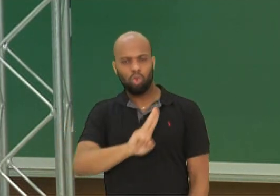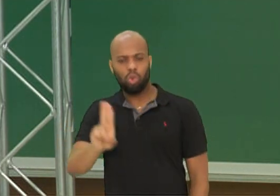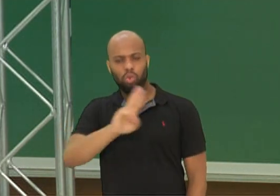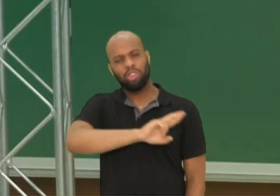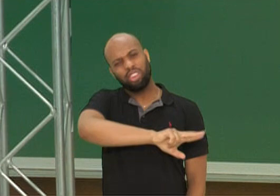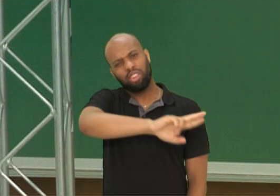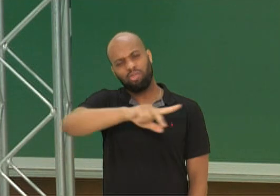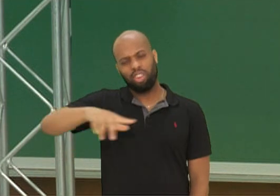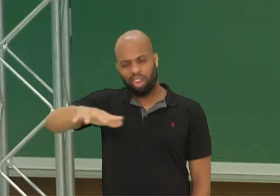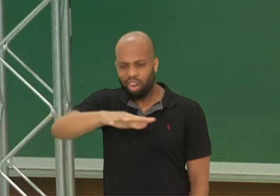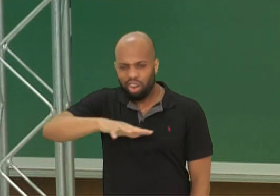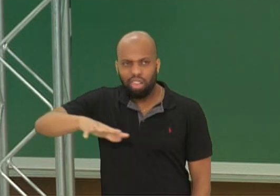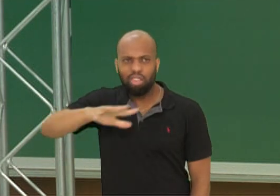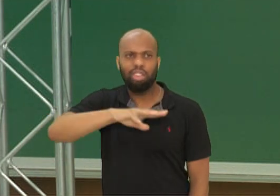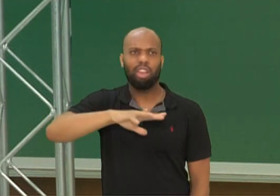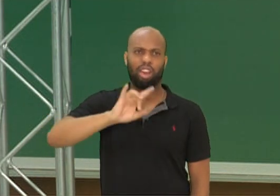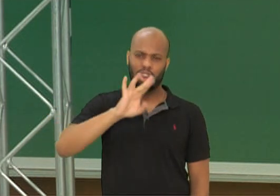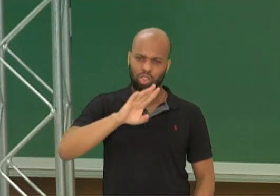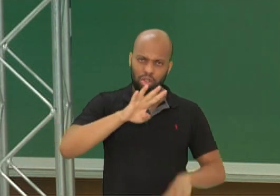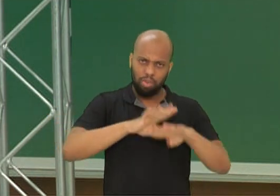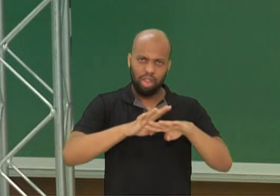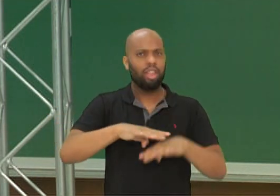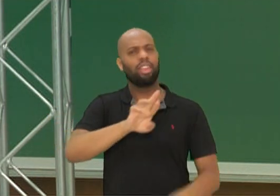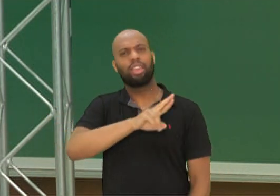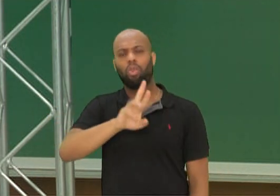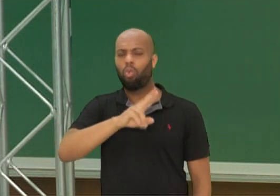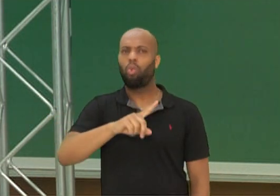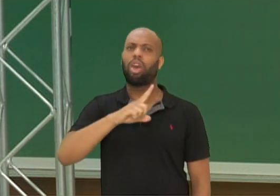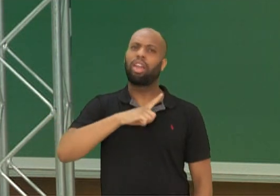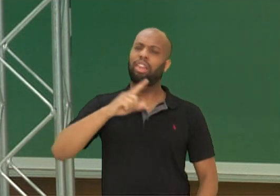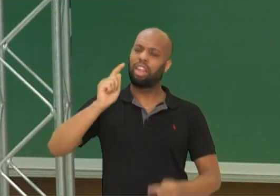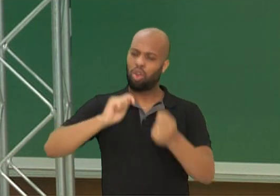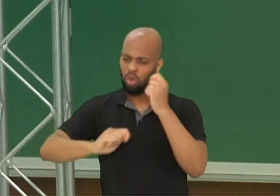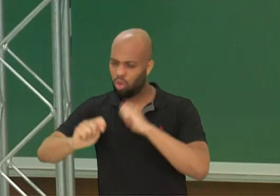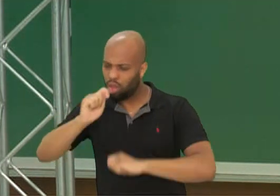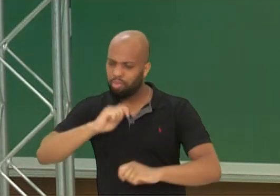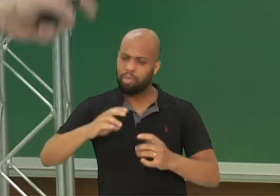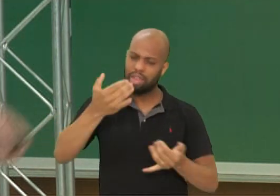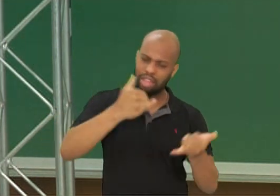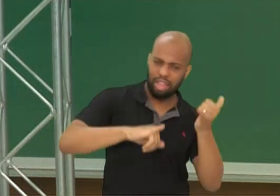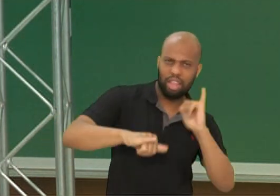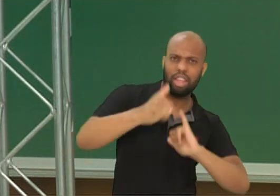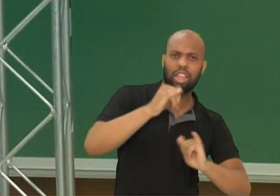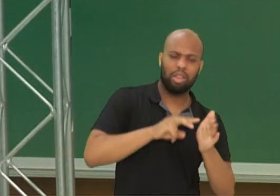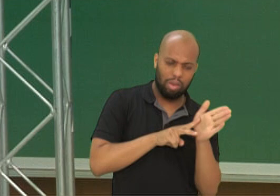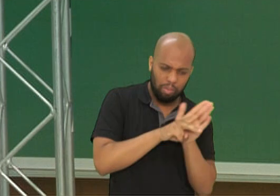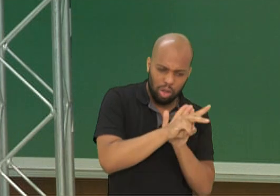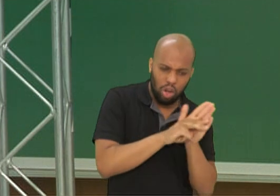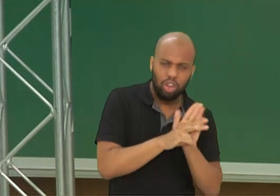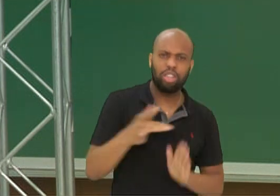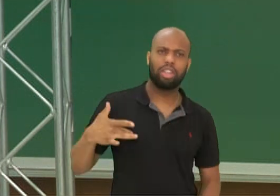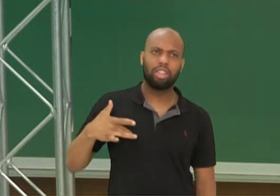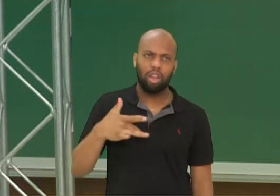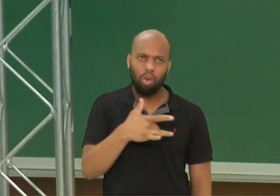várias áreas. Não só na matemática, na economia, na química, na biologia, na geografia, na saúde.